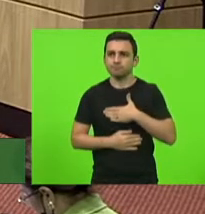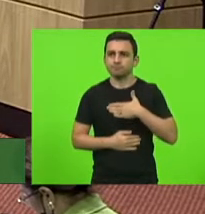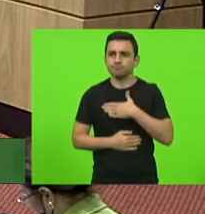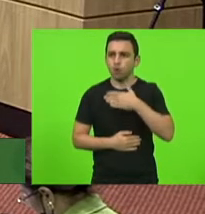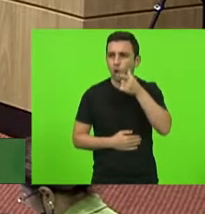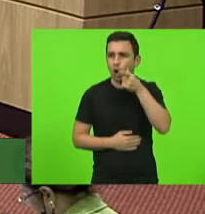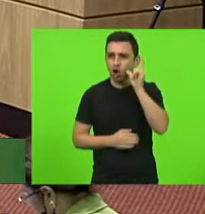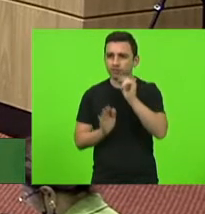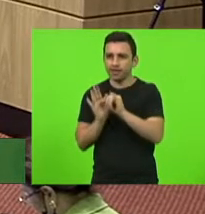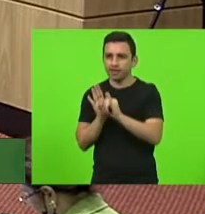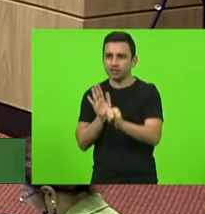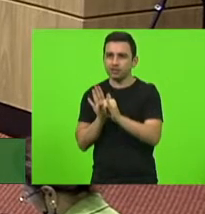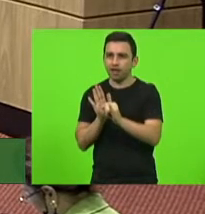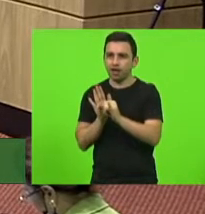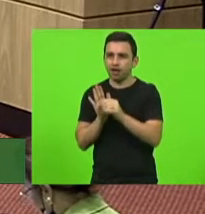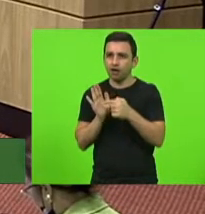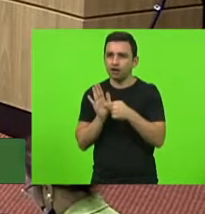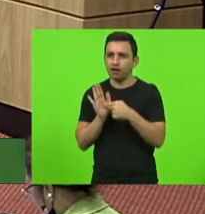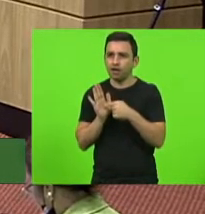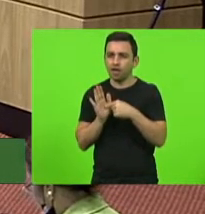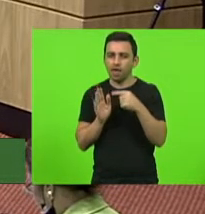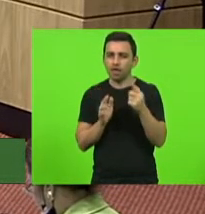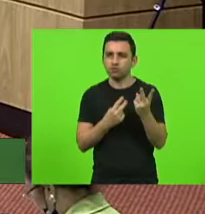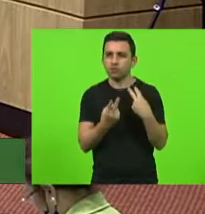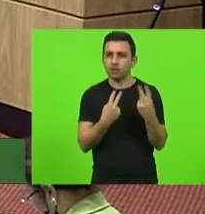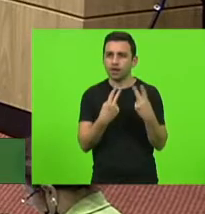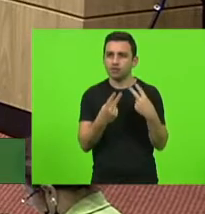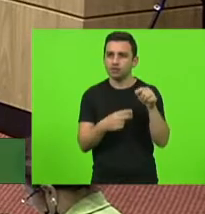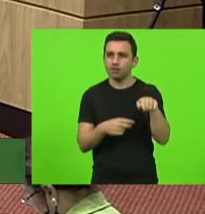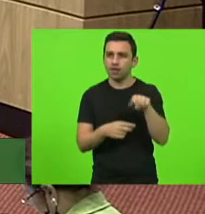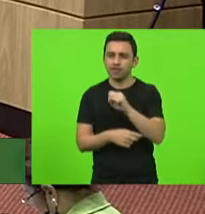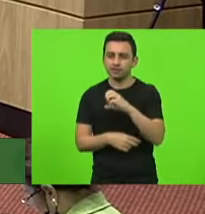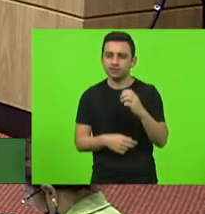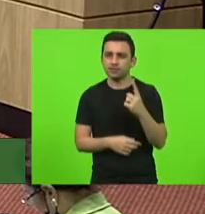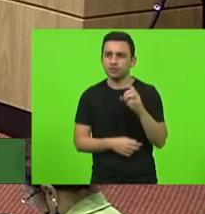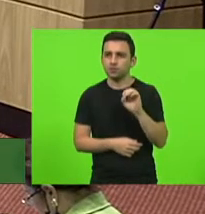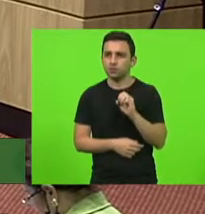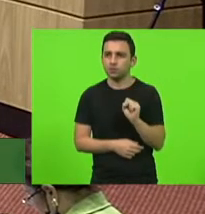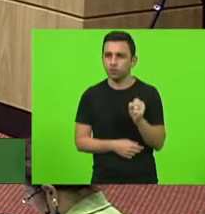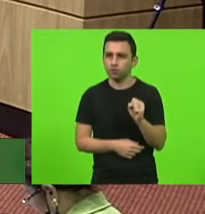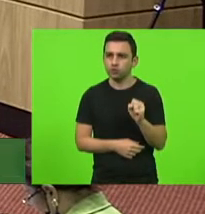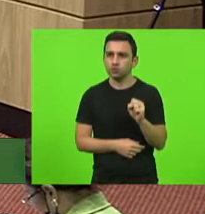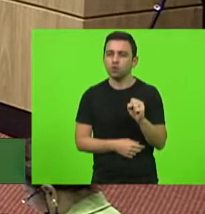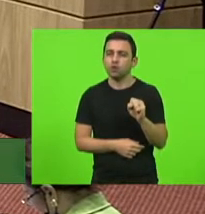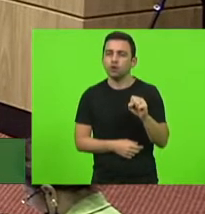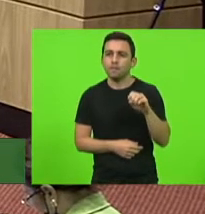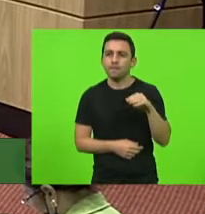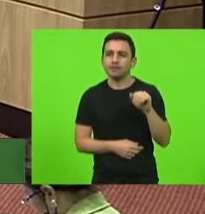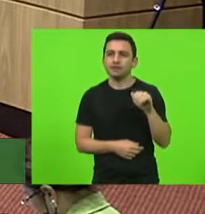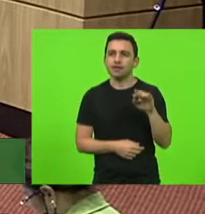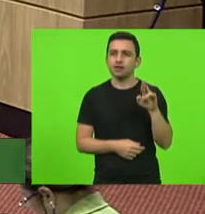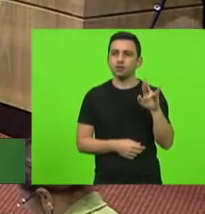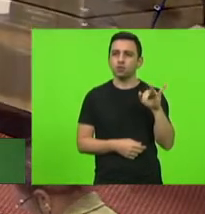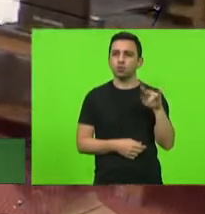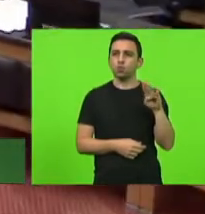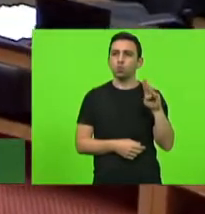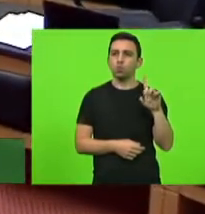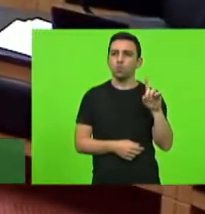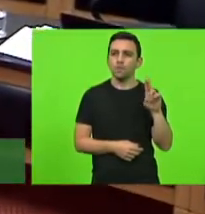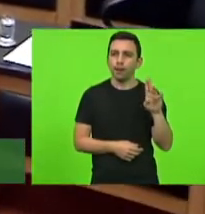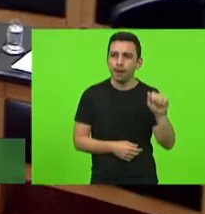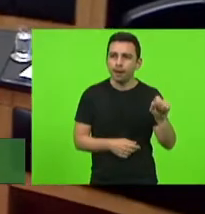um edital de duplicação da SC-108 entre Massaranduba e Guaramirim, uma